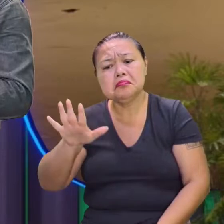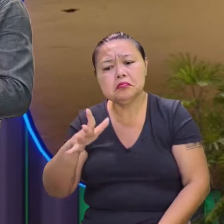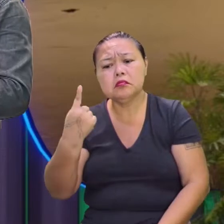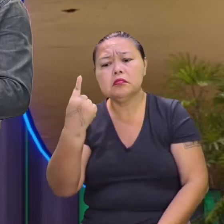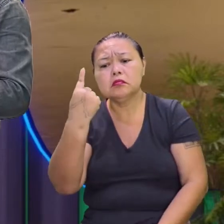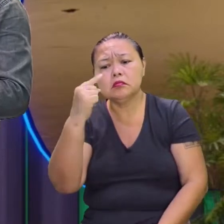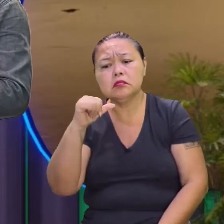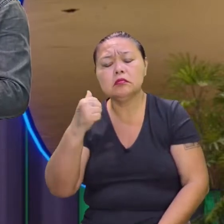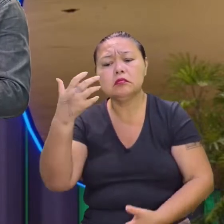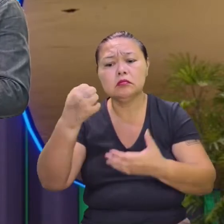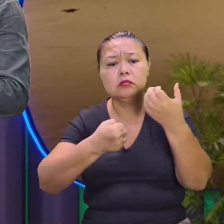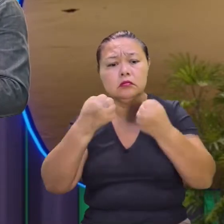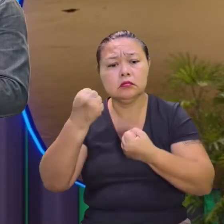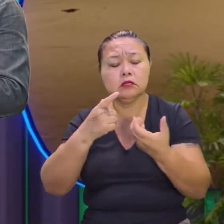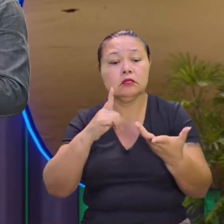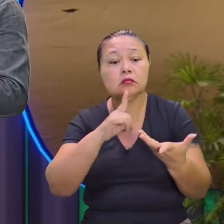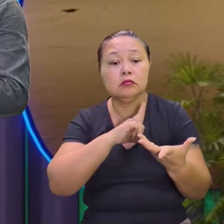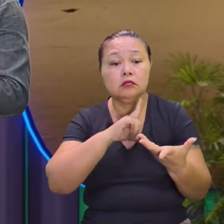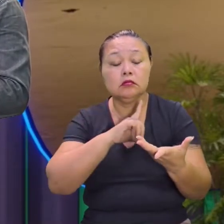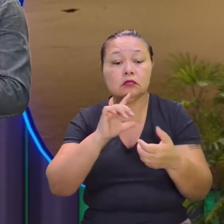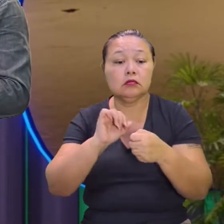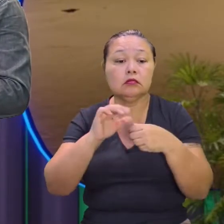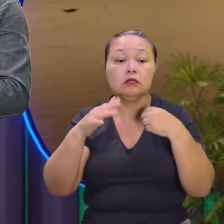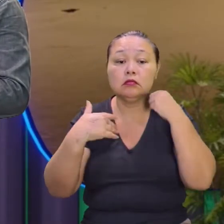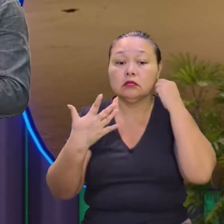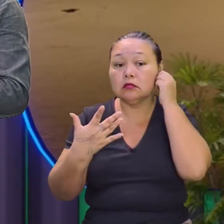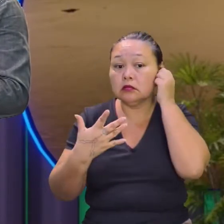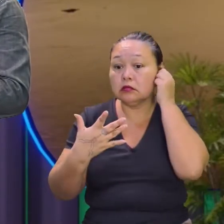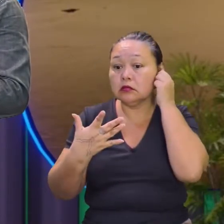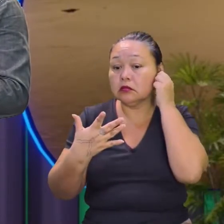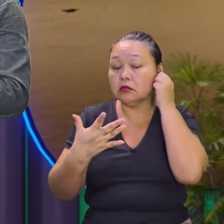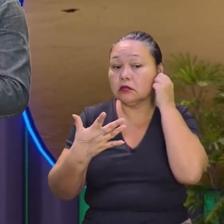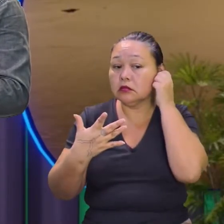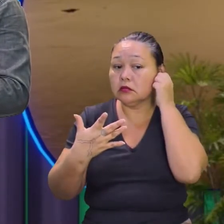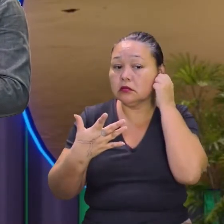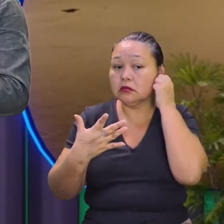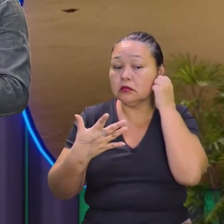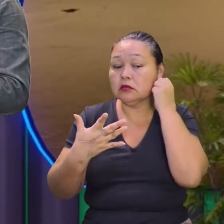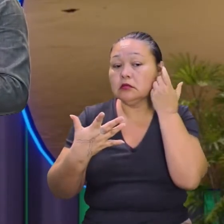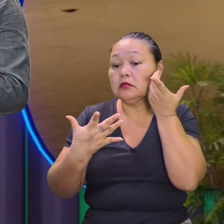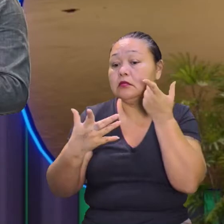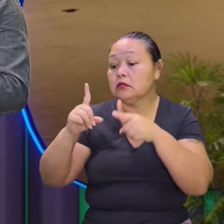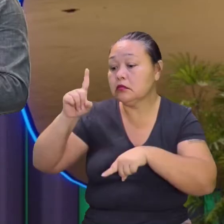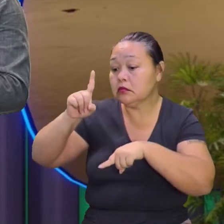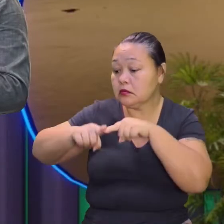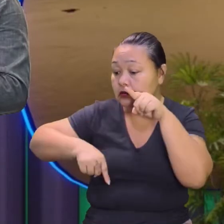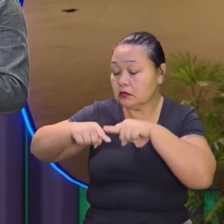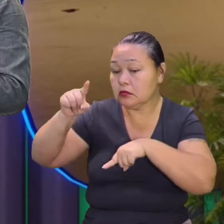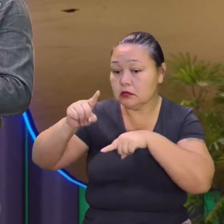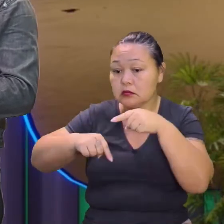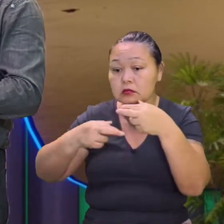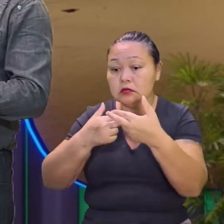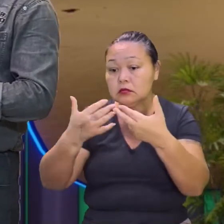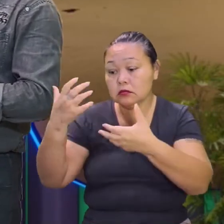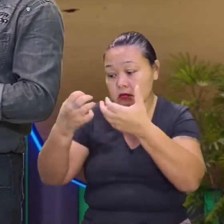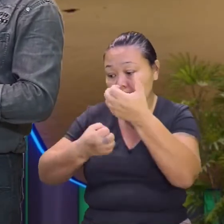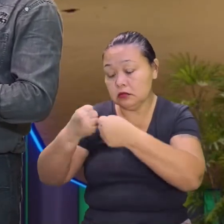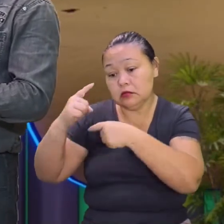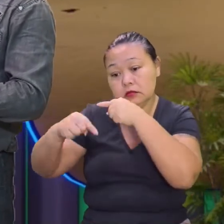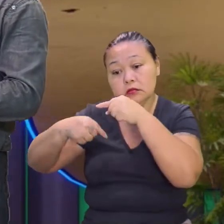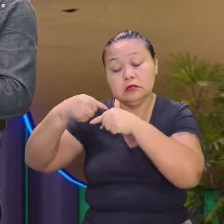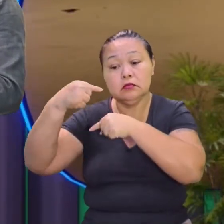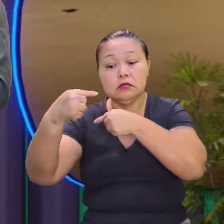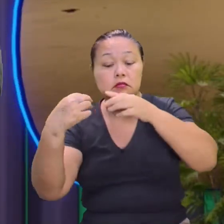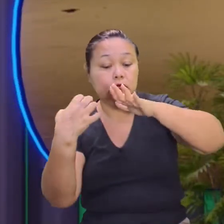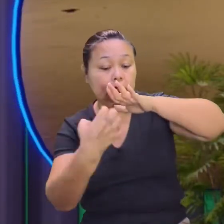leite. Porque muitas das vezes ele está vendendo tipo assim, aquela matéria bruta, né, vamos dizer, o leite, que depois